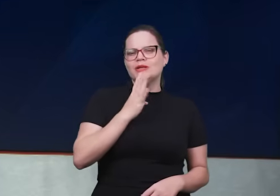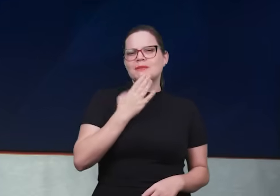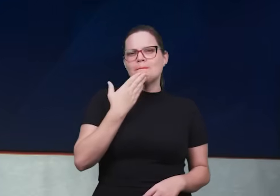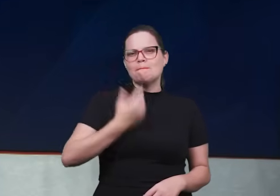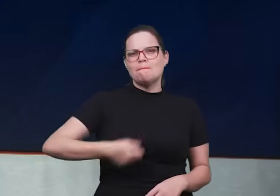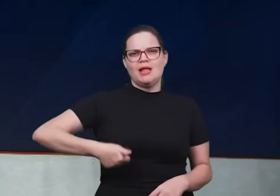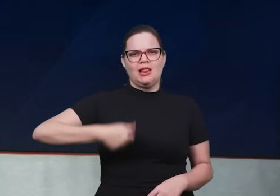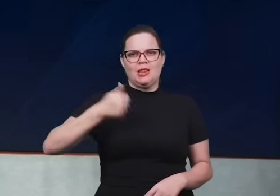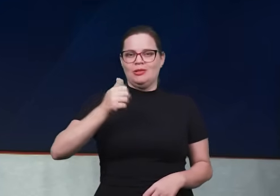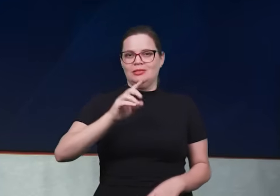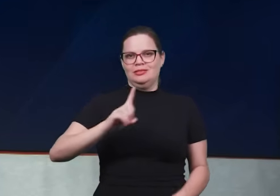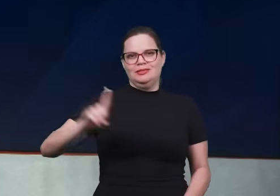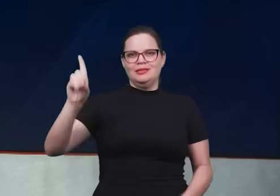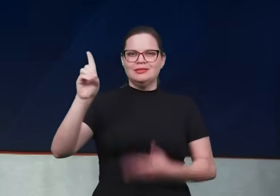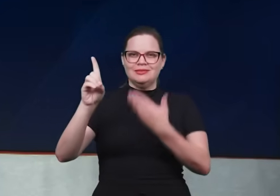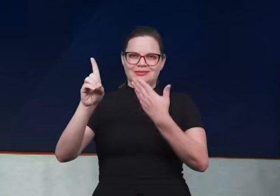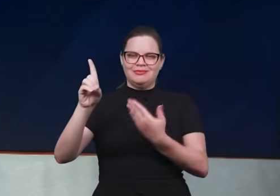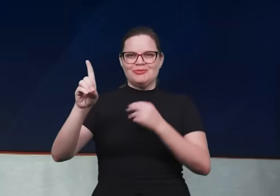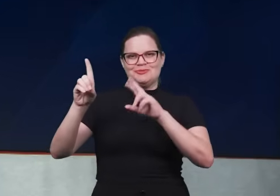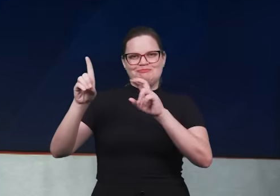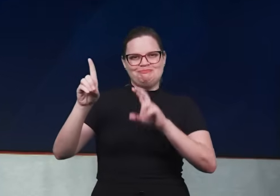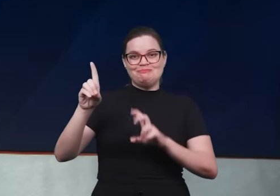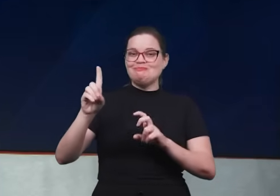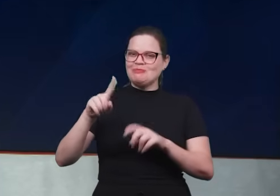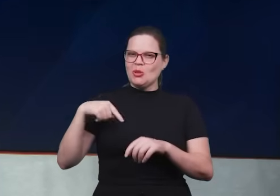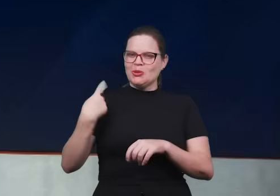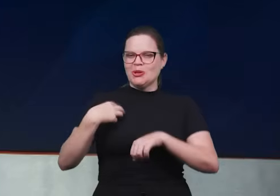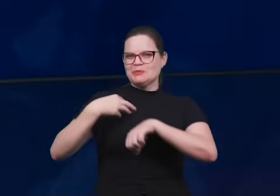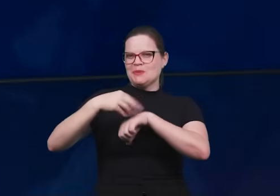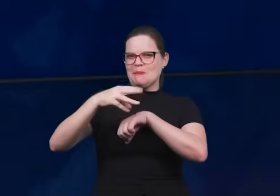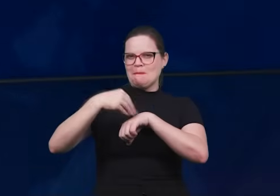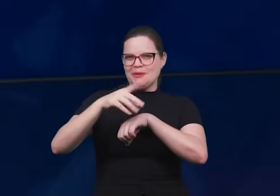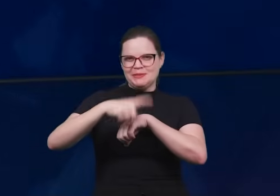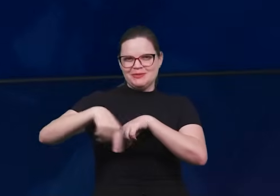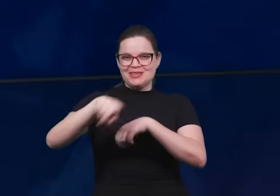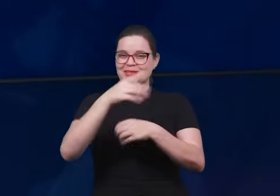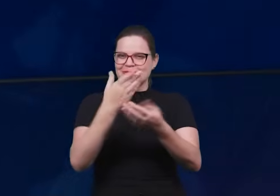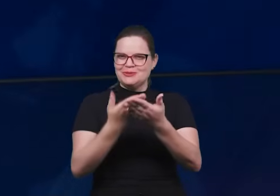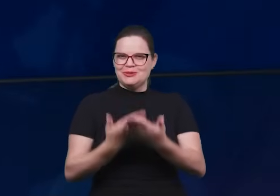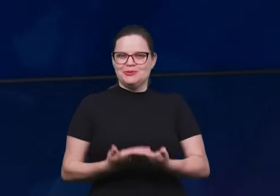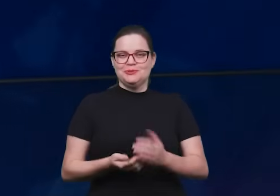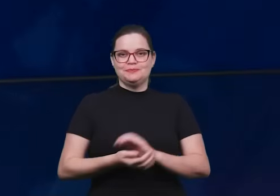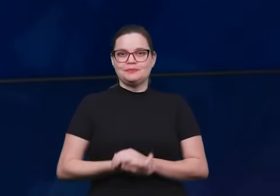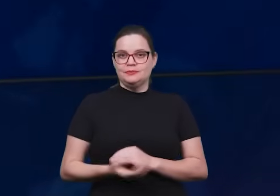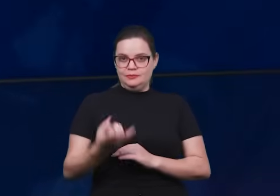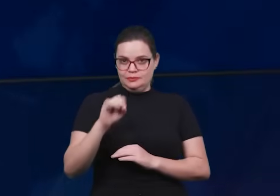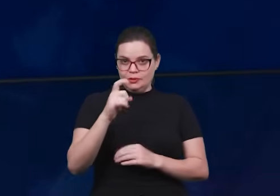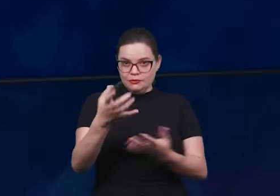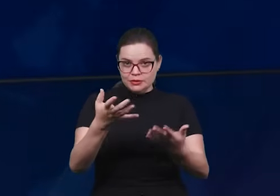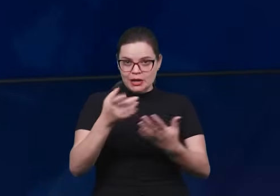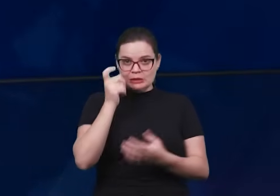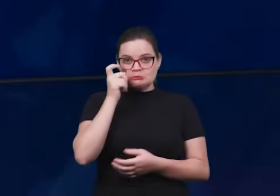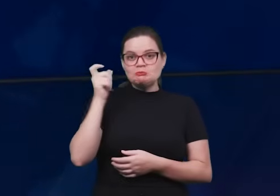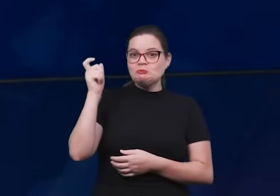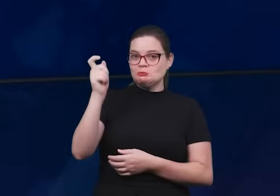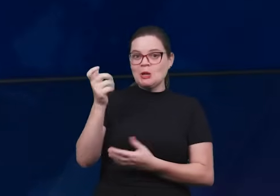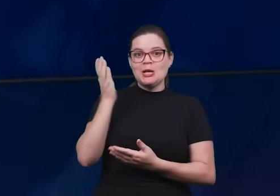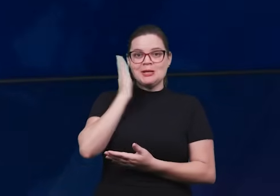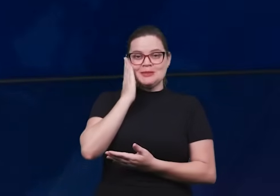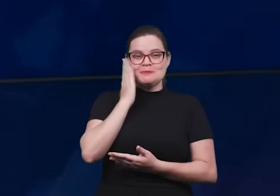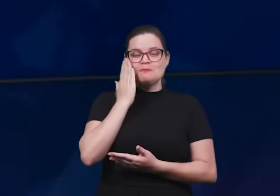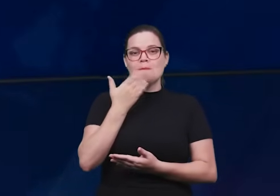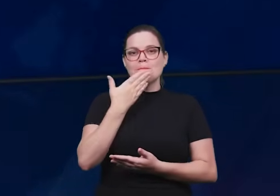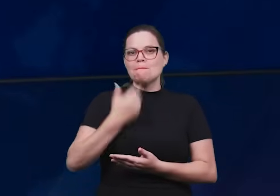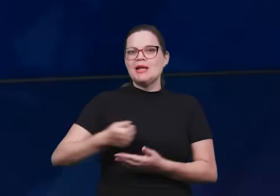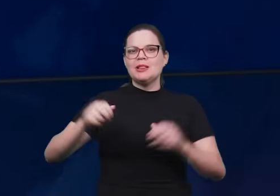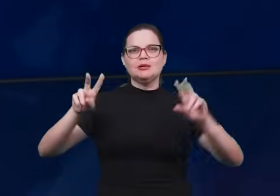que desejam conhecer melhor as coisas de Deus. Caso seja de seu interesse conhecer melhor as coisas de Deus e